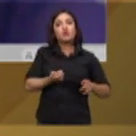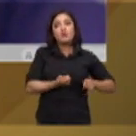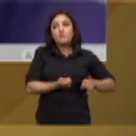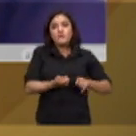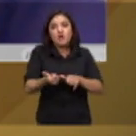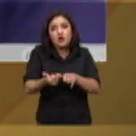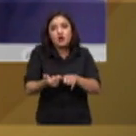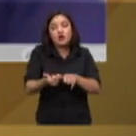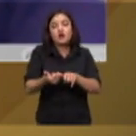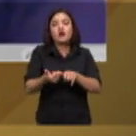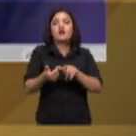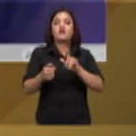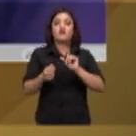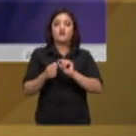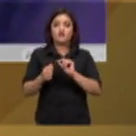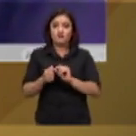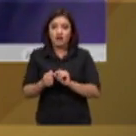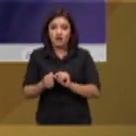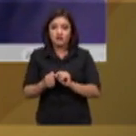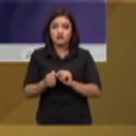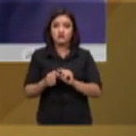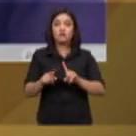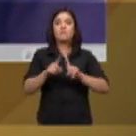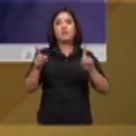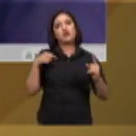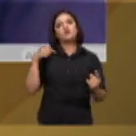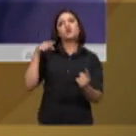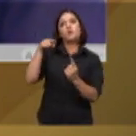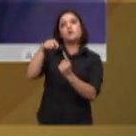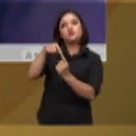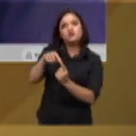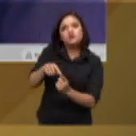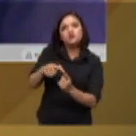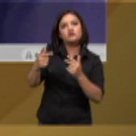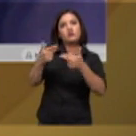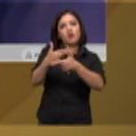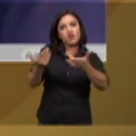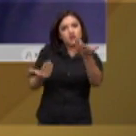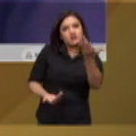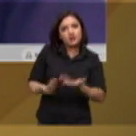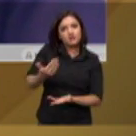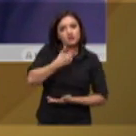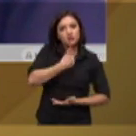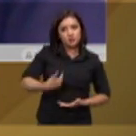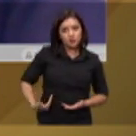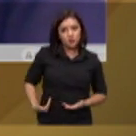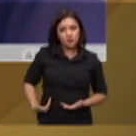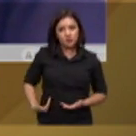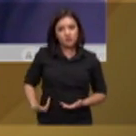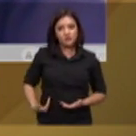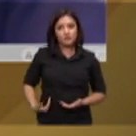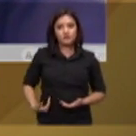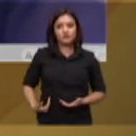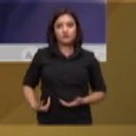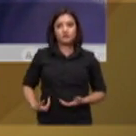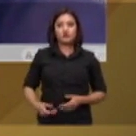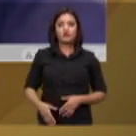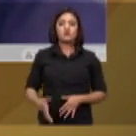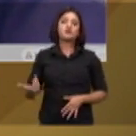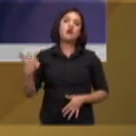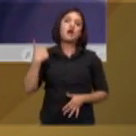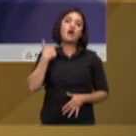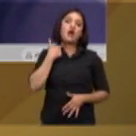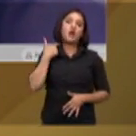alguém faz para fins públicos, porque os recursos, os lucros, as diferenças das loterias vão